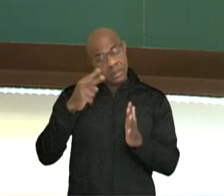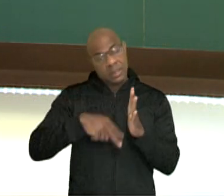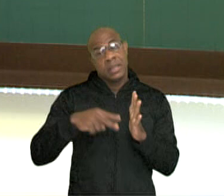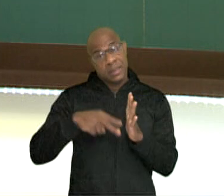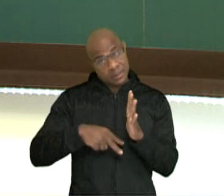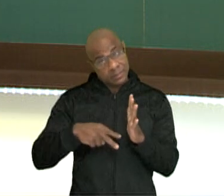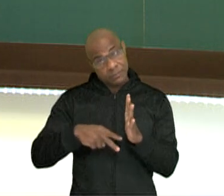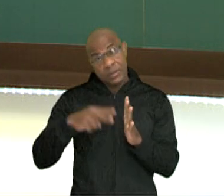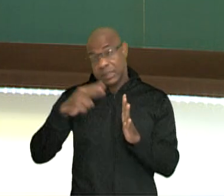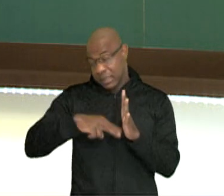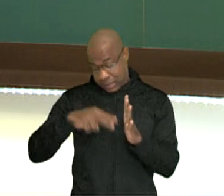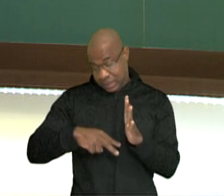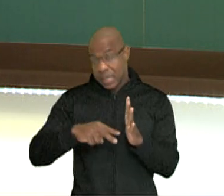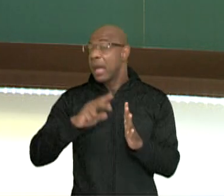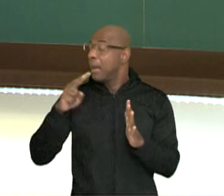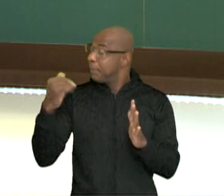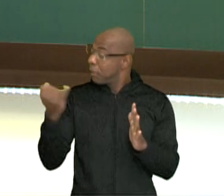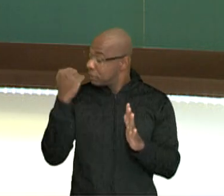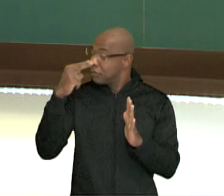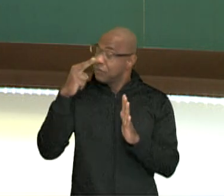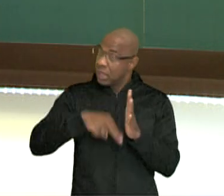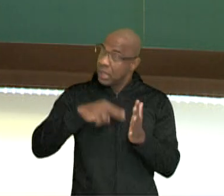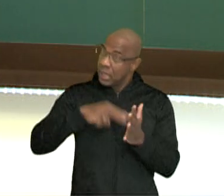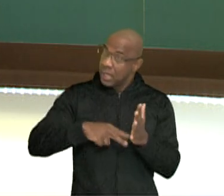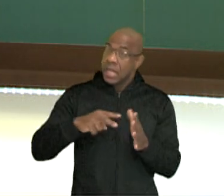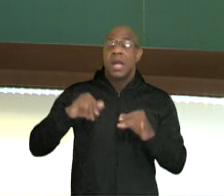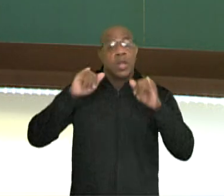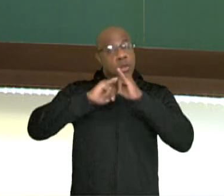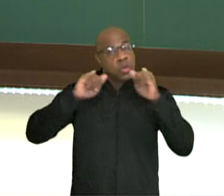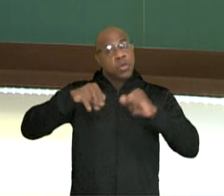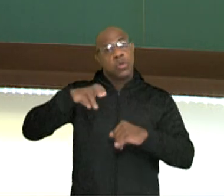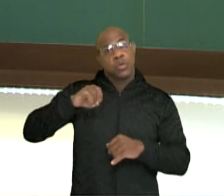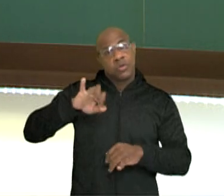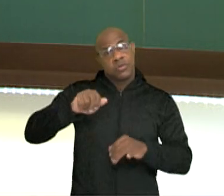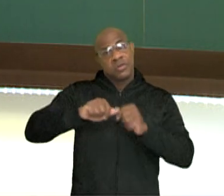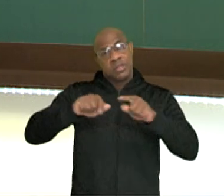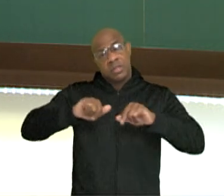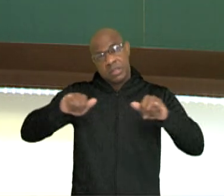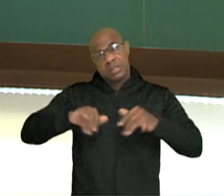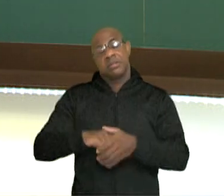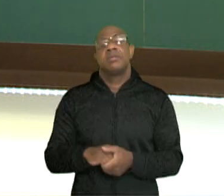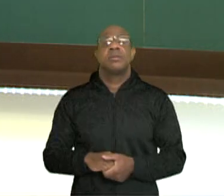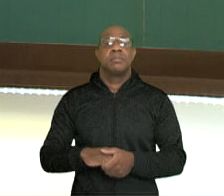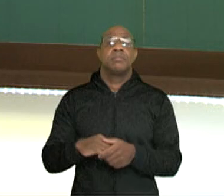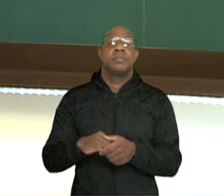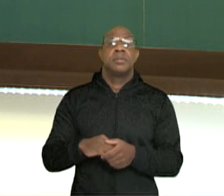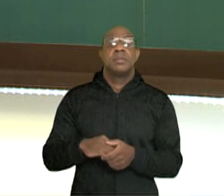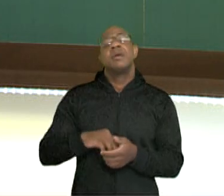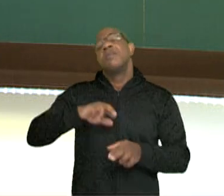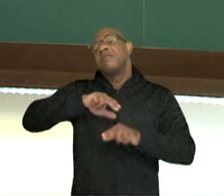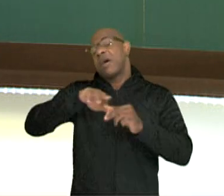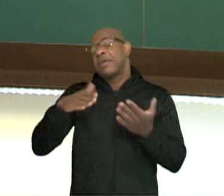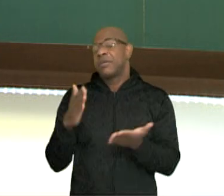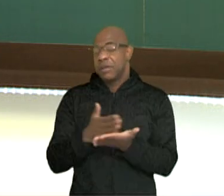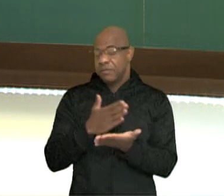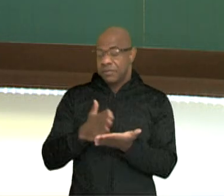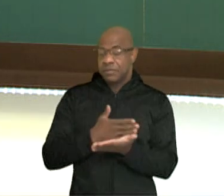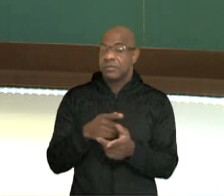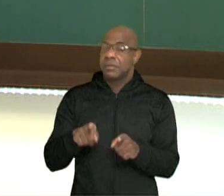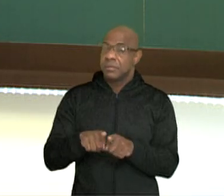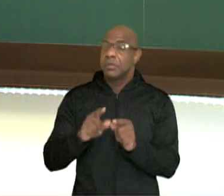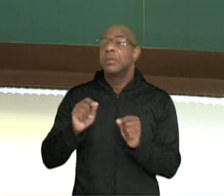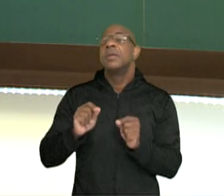leem bastante? É importante lermos notícias, lermos livros de ficção, né? Estarmos por dentro